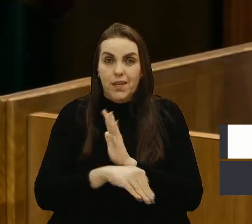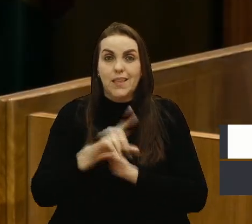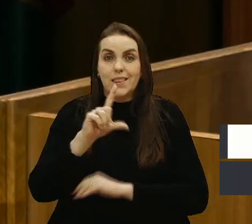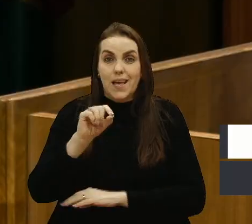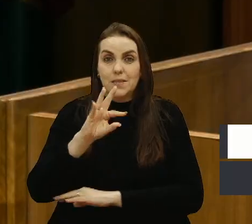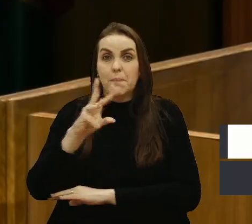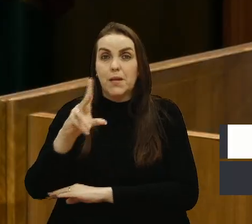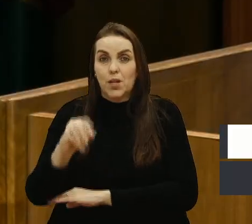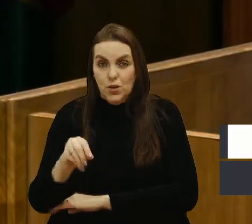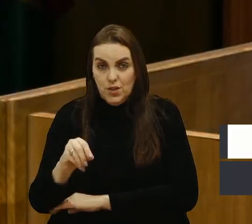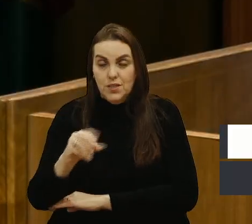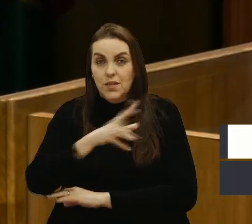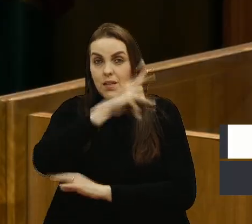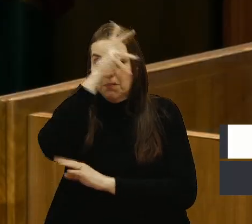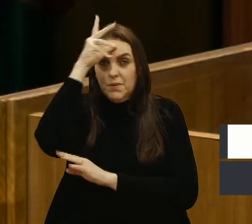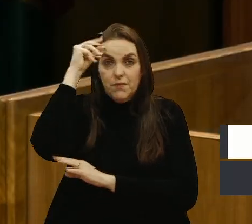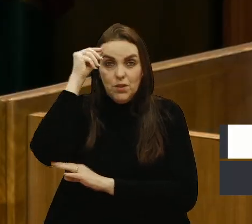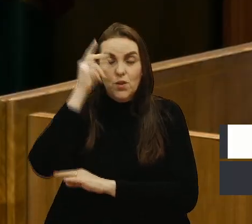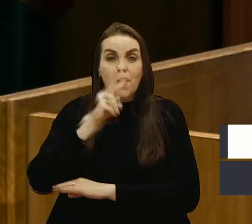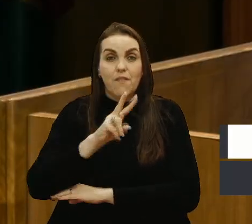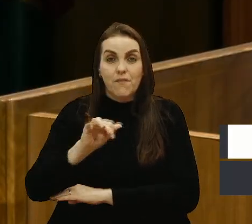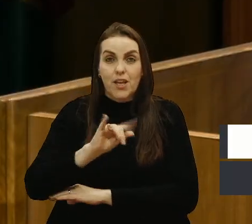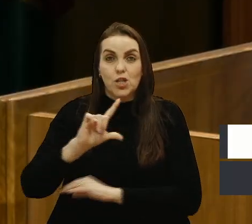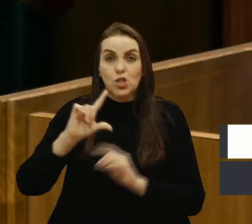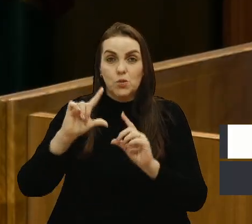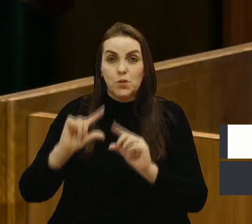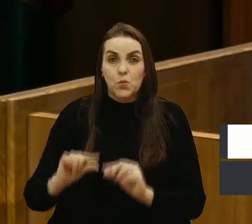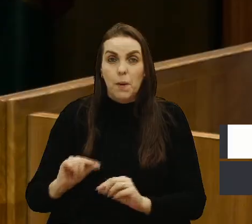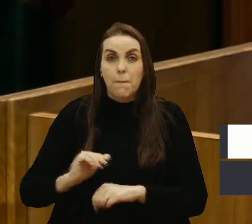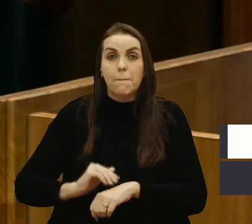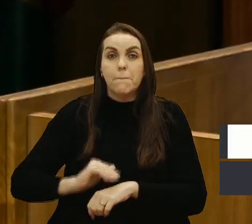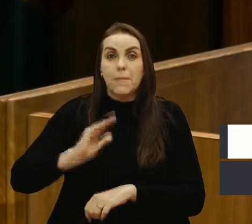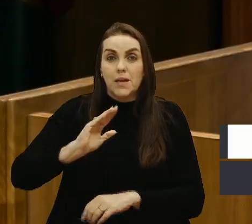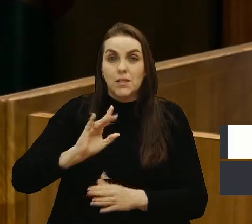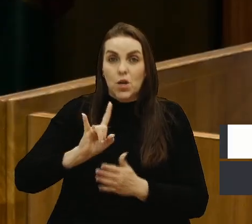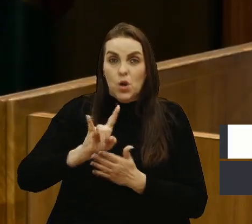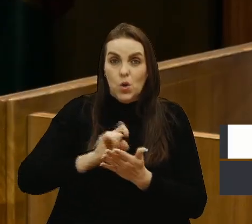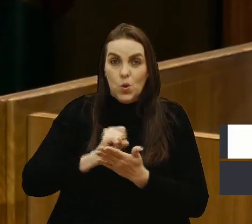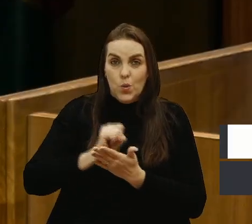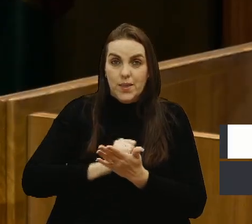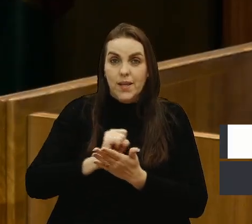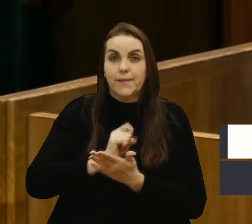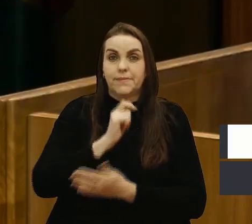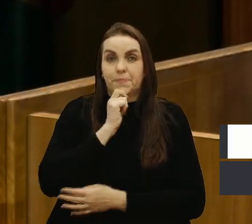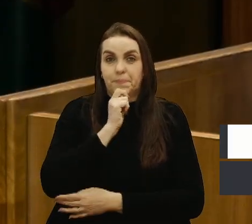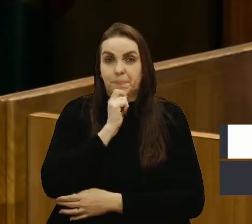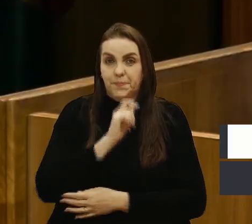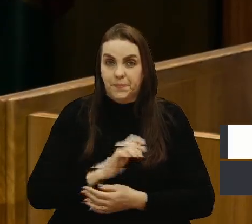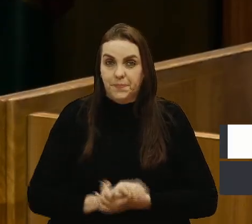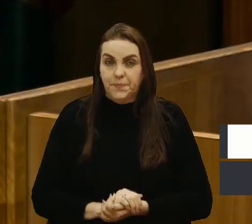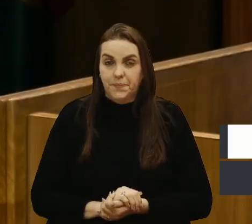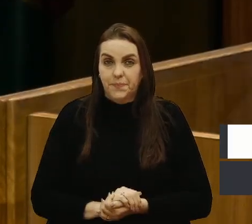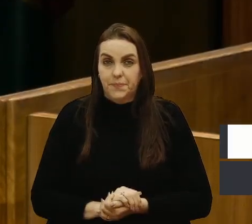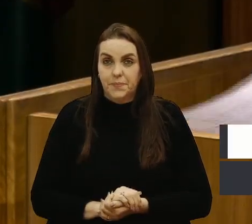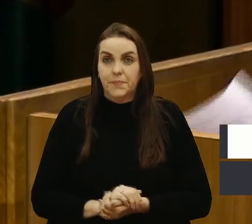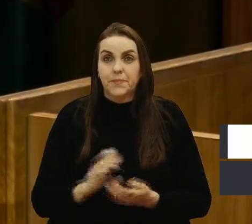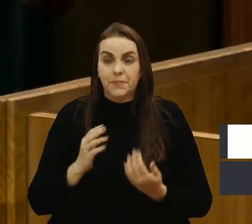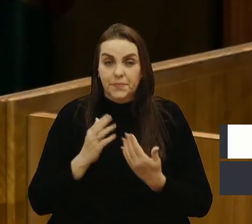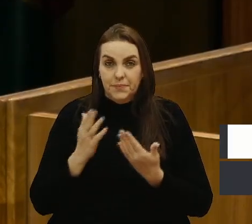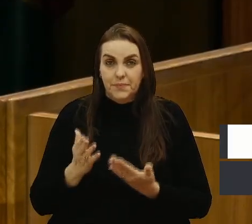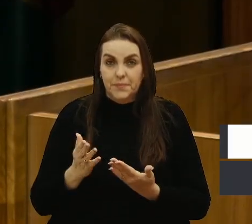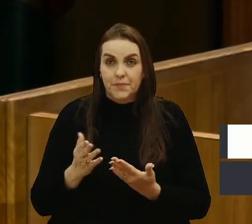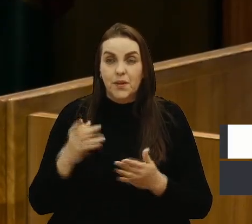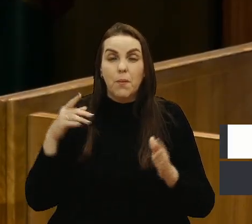milhões, a prefeitura vai diminuir mais os contratos ainda. E aqui fica